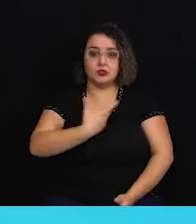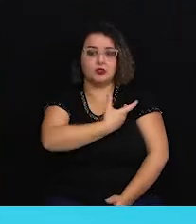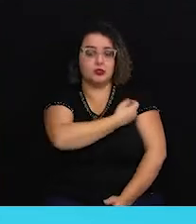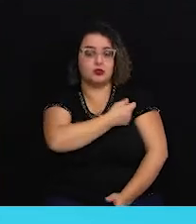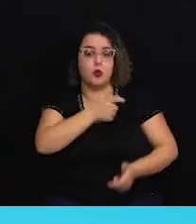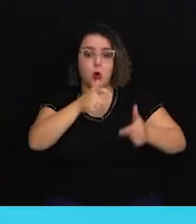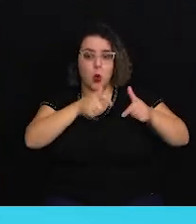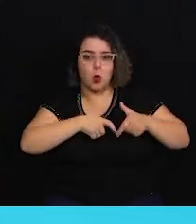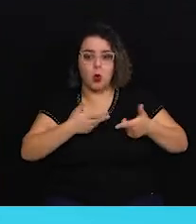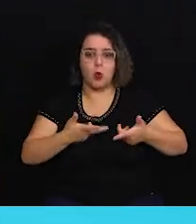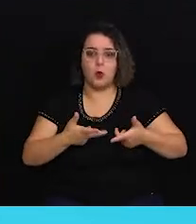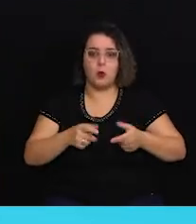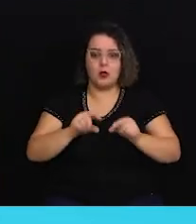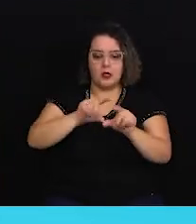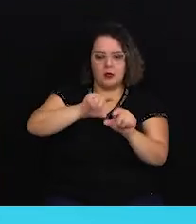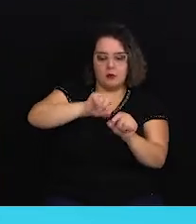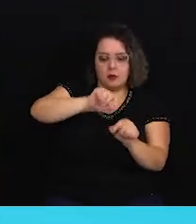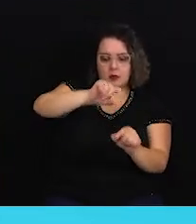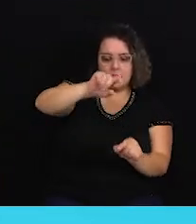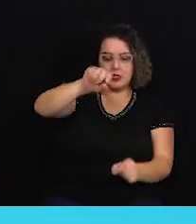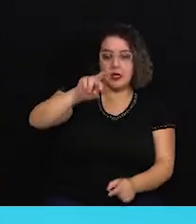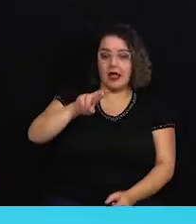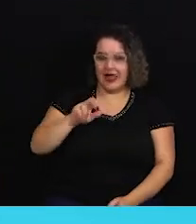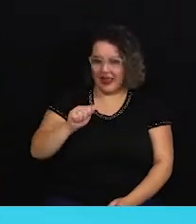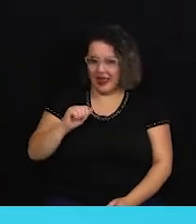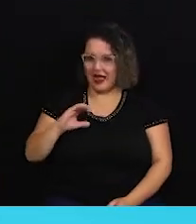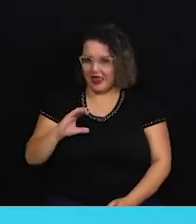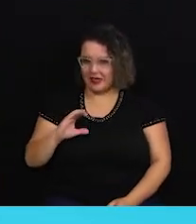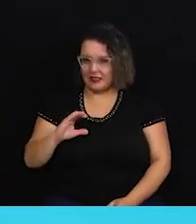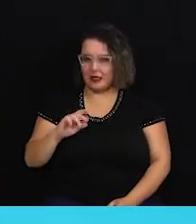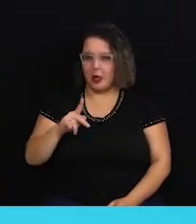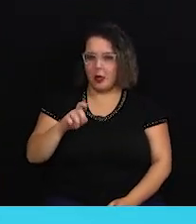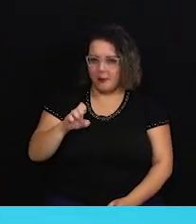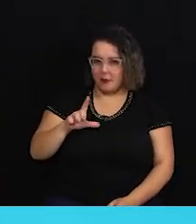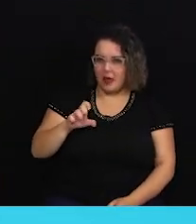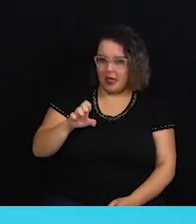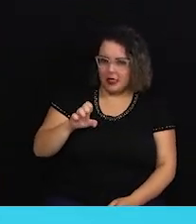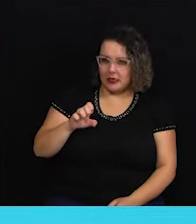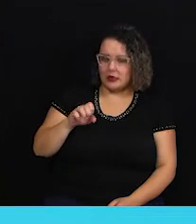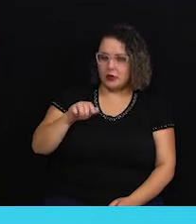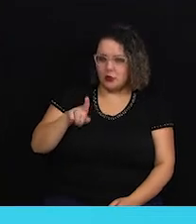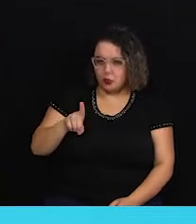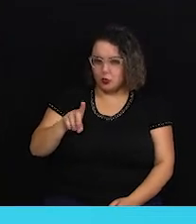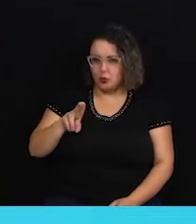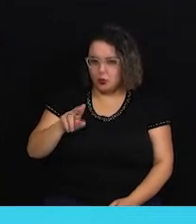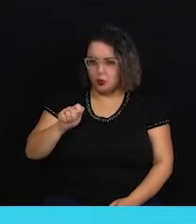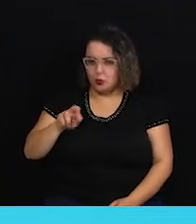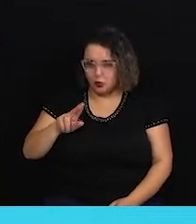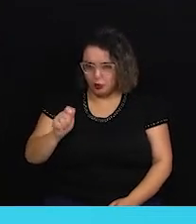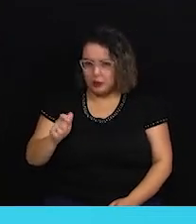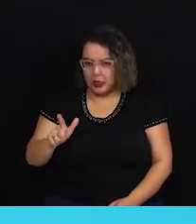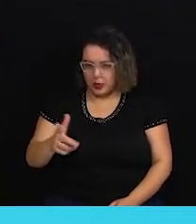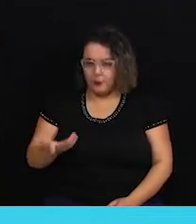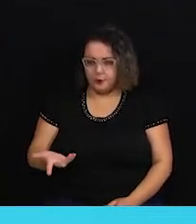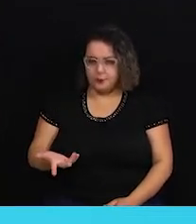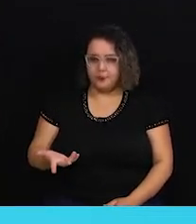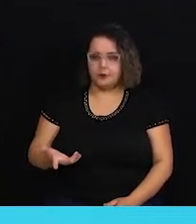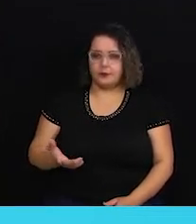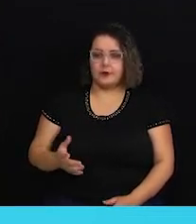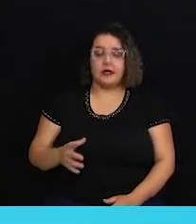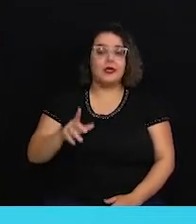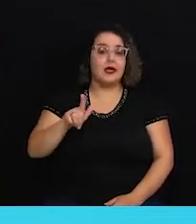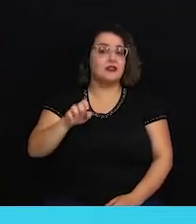anestesia local, anestesia na espinha, na coluna, né, que é a raquianestesia, a peridural, e a anestesia geral. Hoje a geral, ela